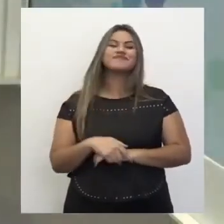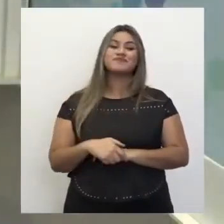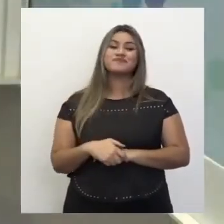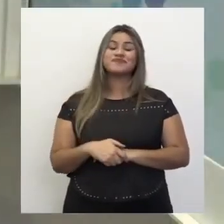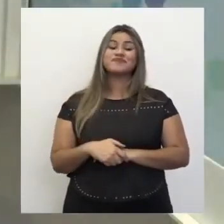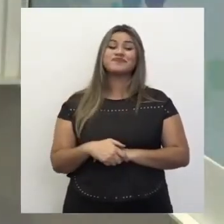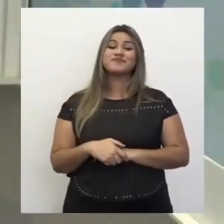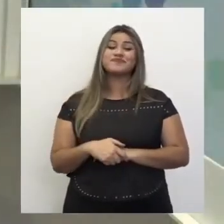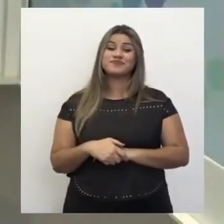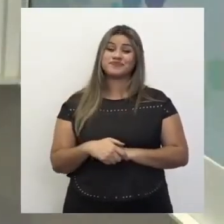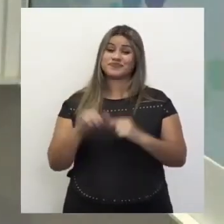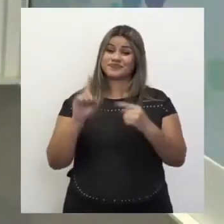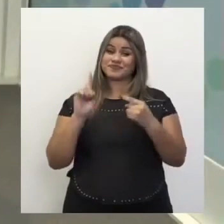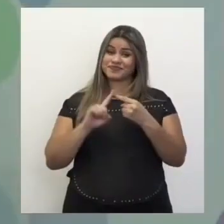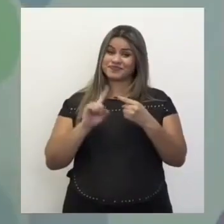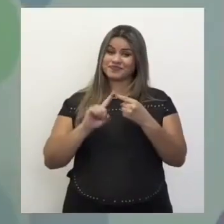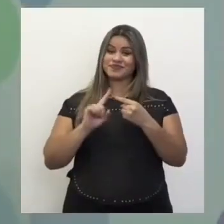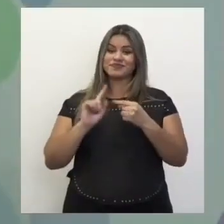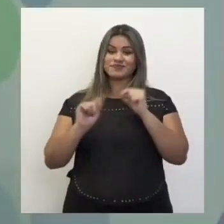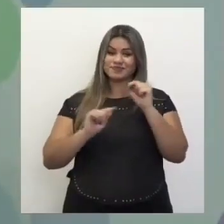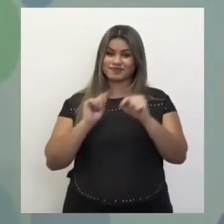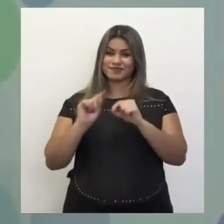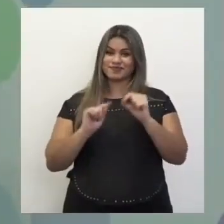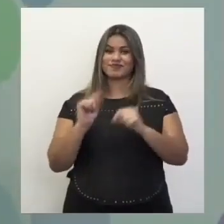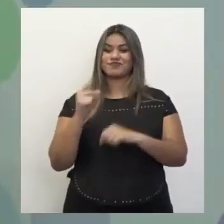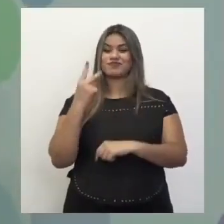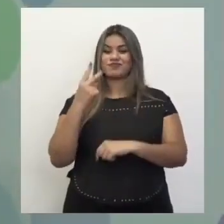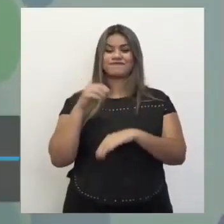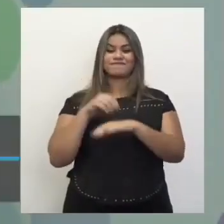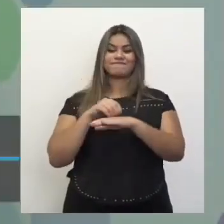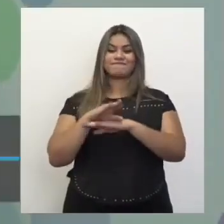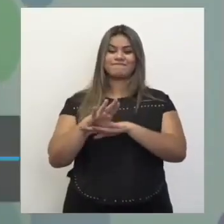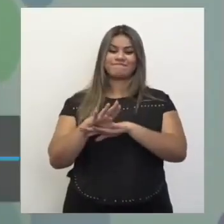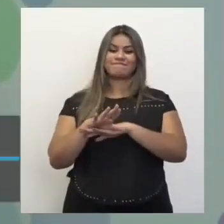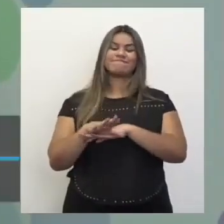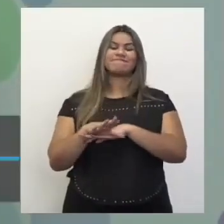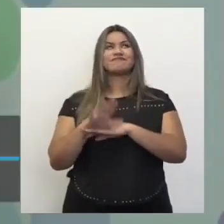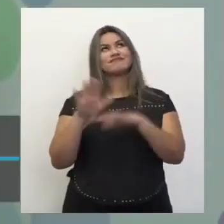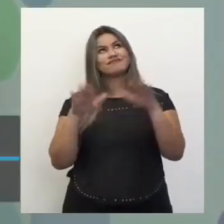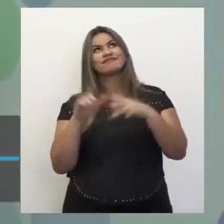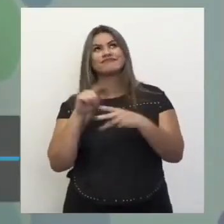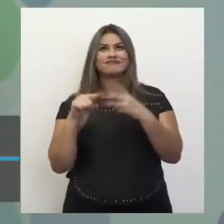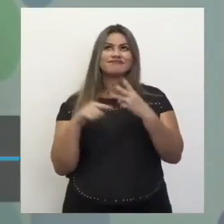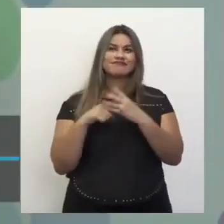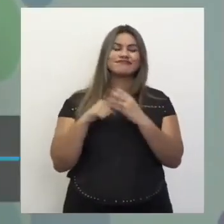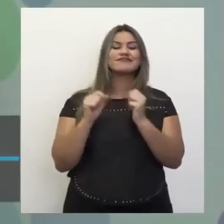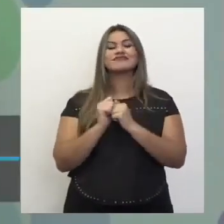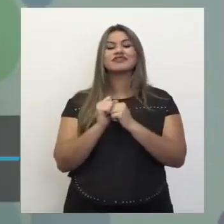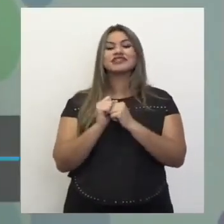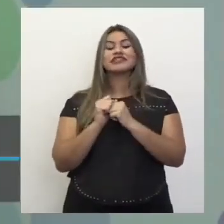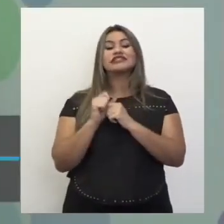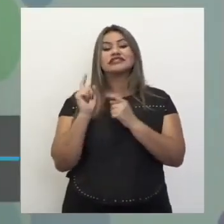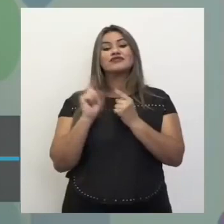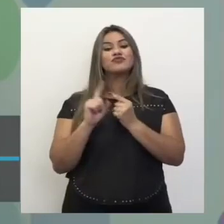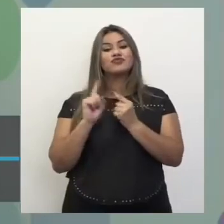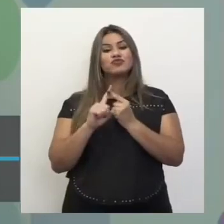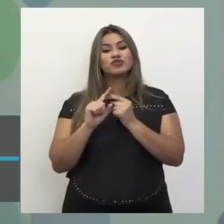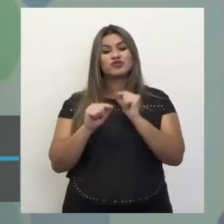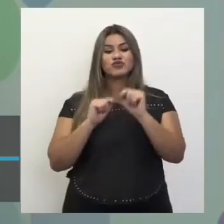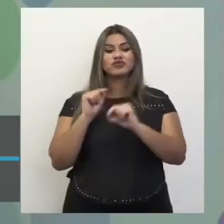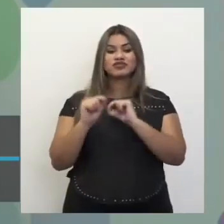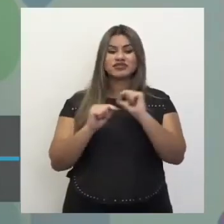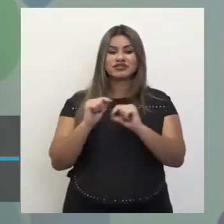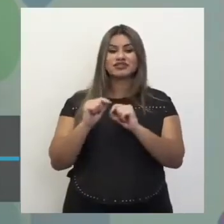bem. Primeiramente, só fazendo duas observações, ou talvez até mesmo três. Primeira observação, vocês viram que apareceu no PPT para